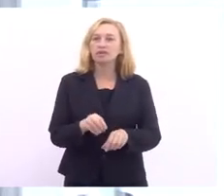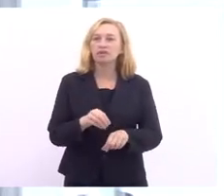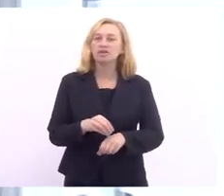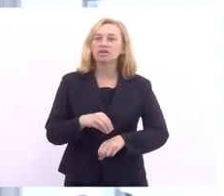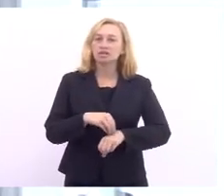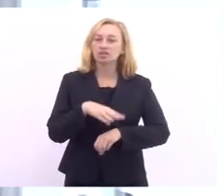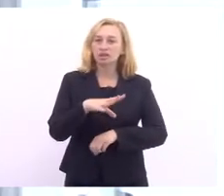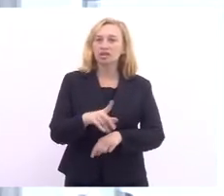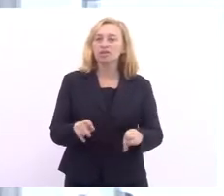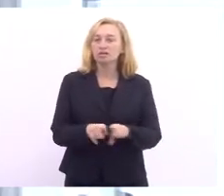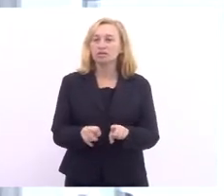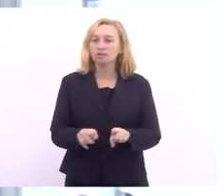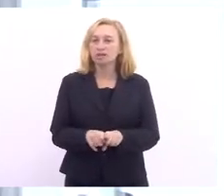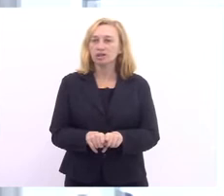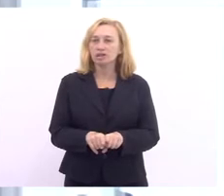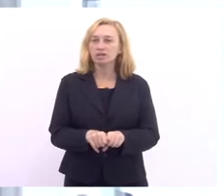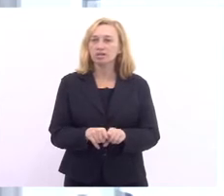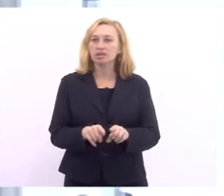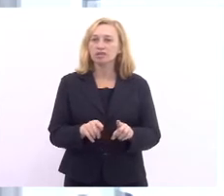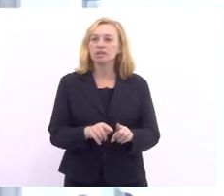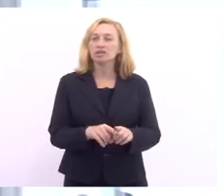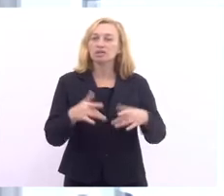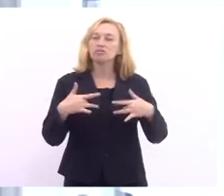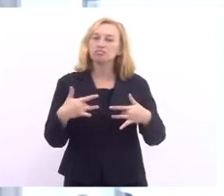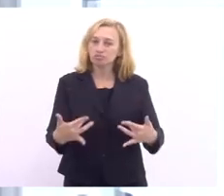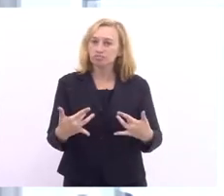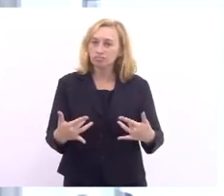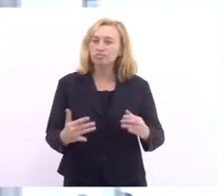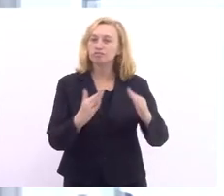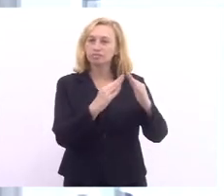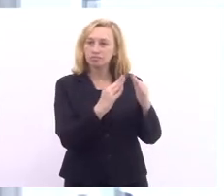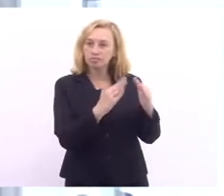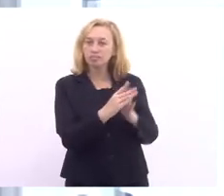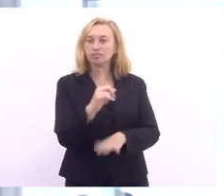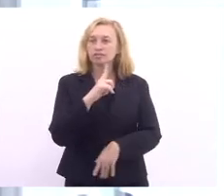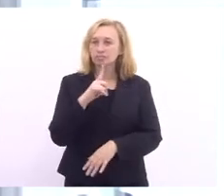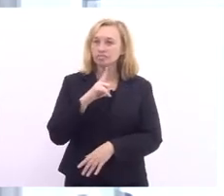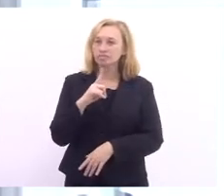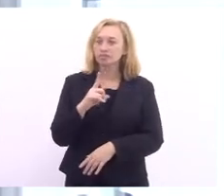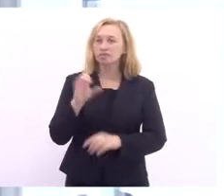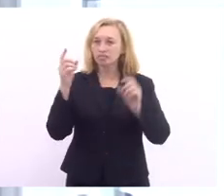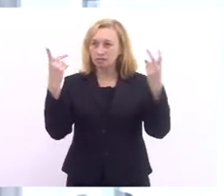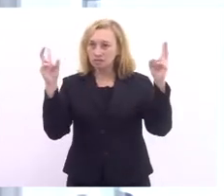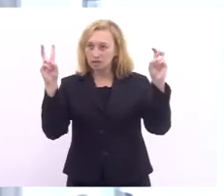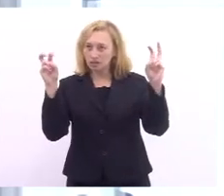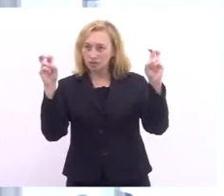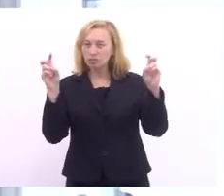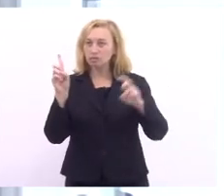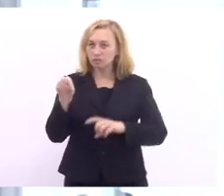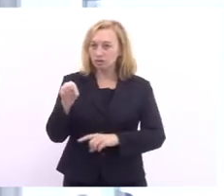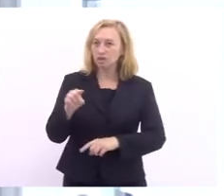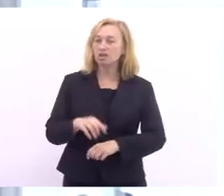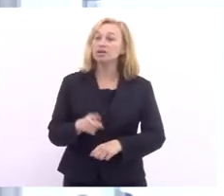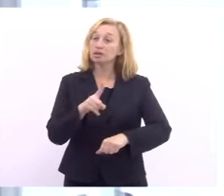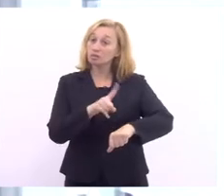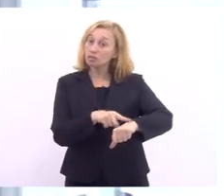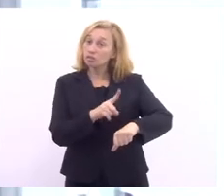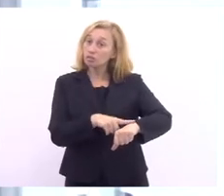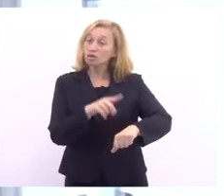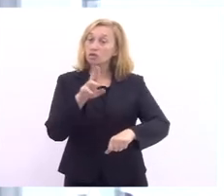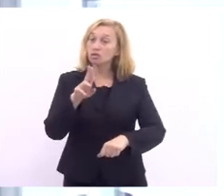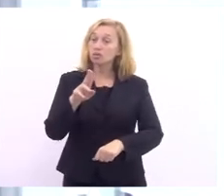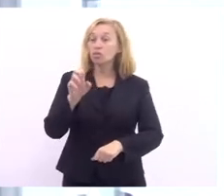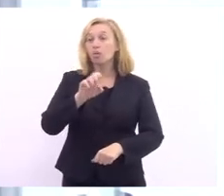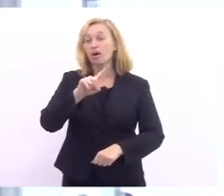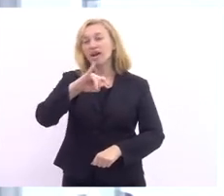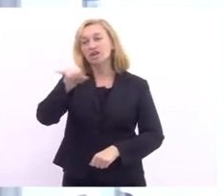destaque pela solidariedade que a casa tem com essas questões não seja lá naquele momento que a olhar